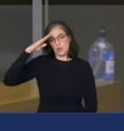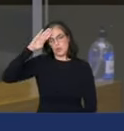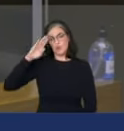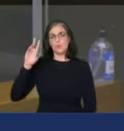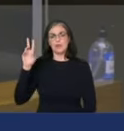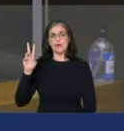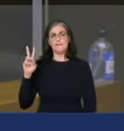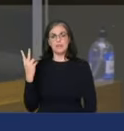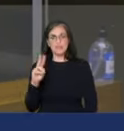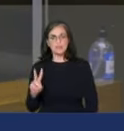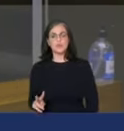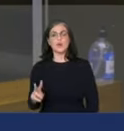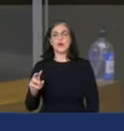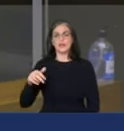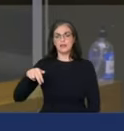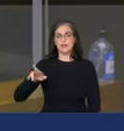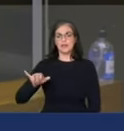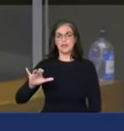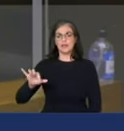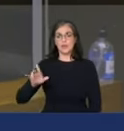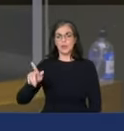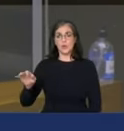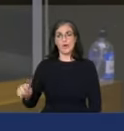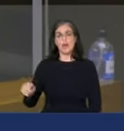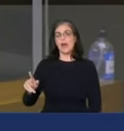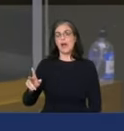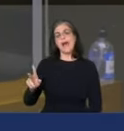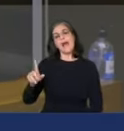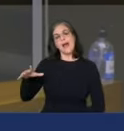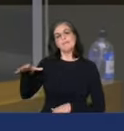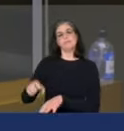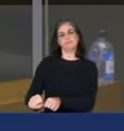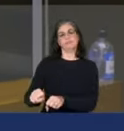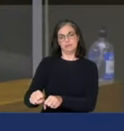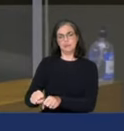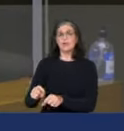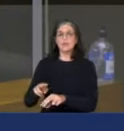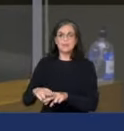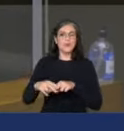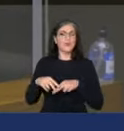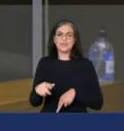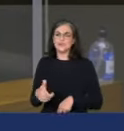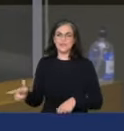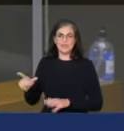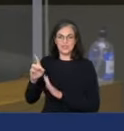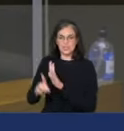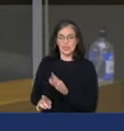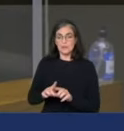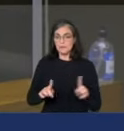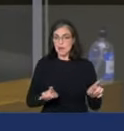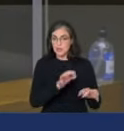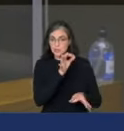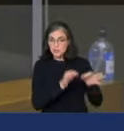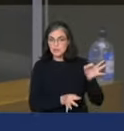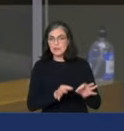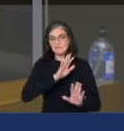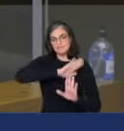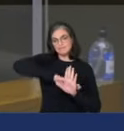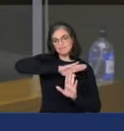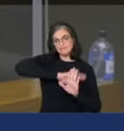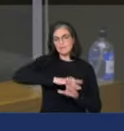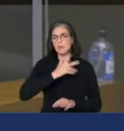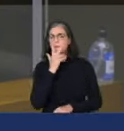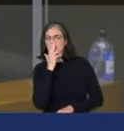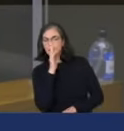ela é tomada força e por isso ela não tem legitimidade a ditadura do Judiciário ela verniz de legitimidade